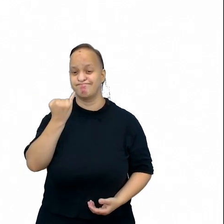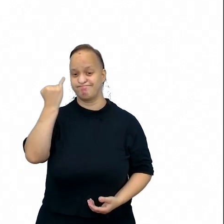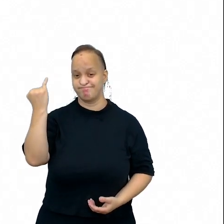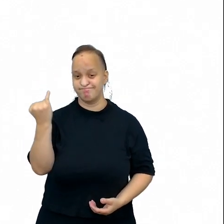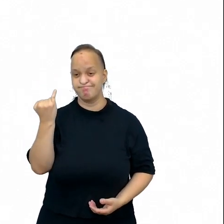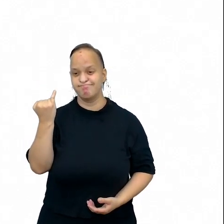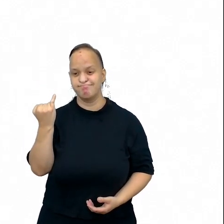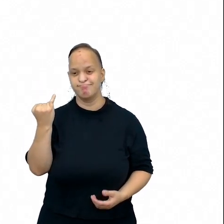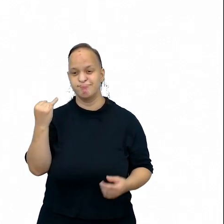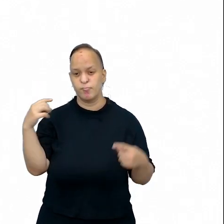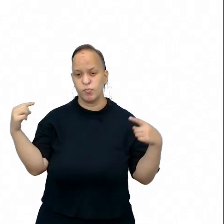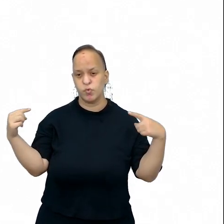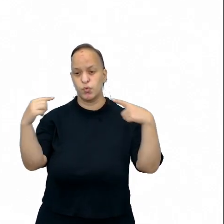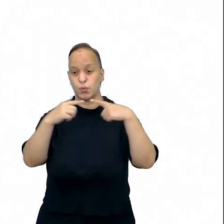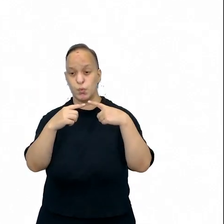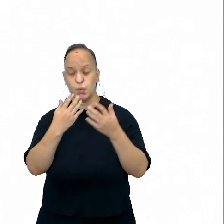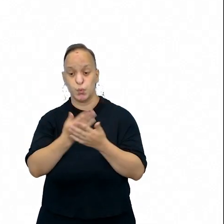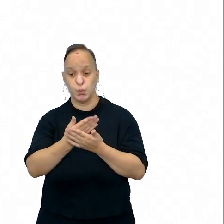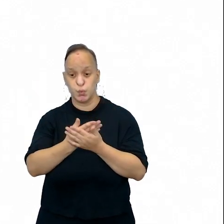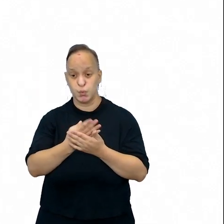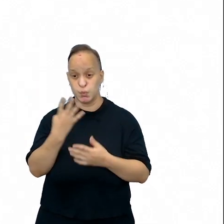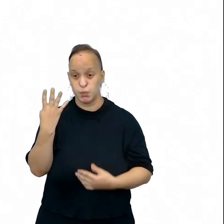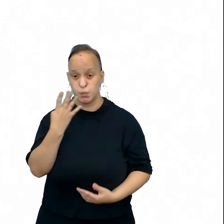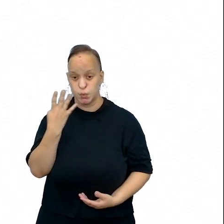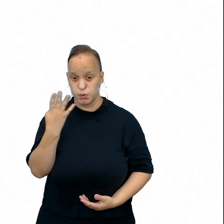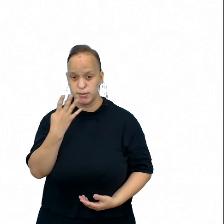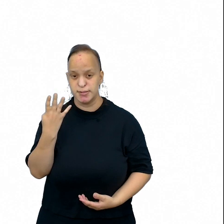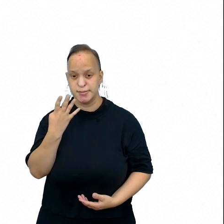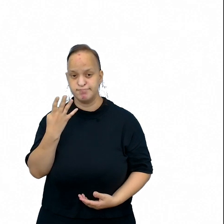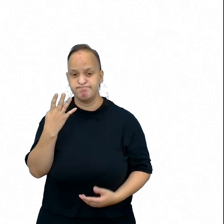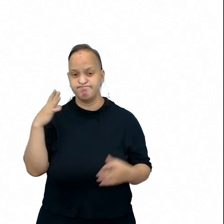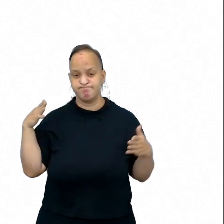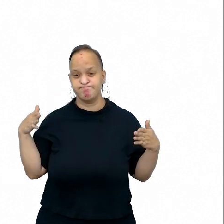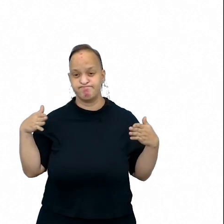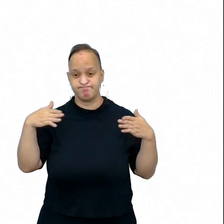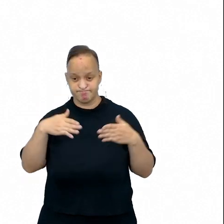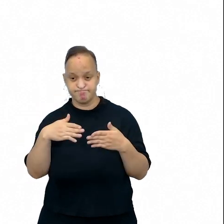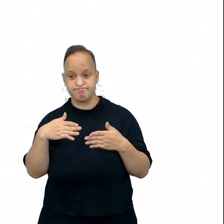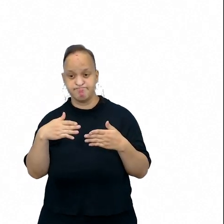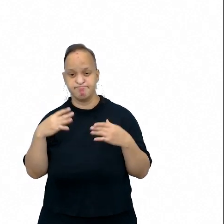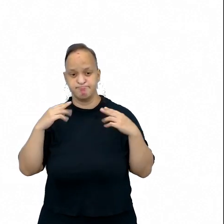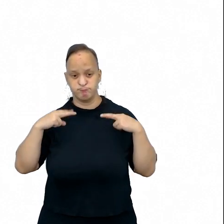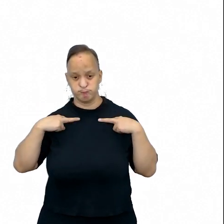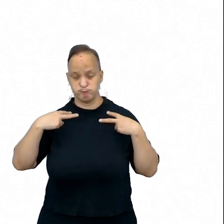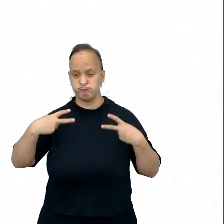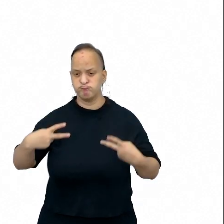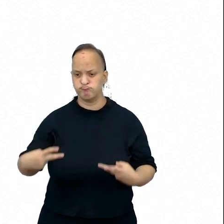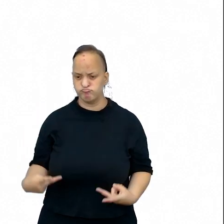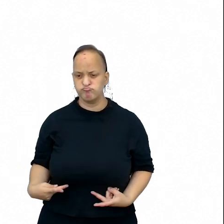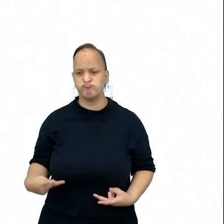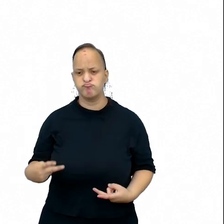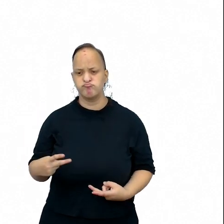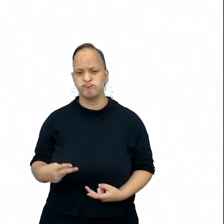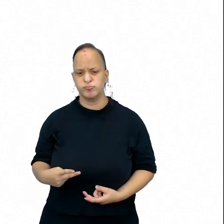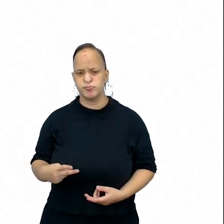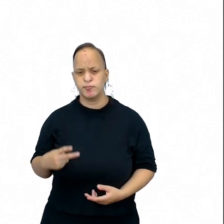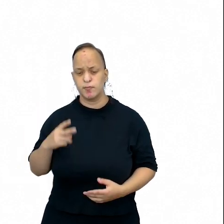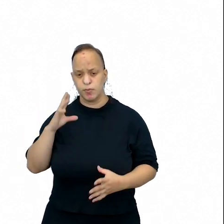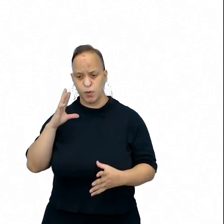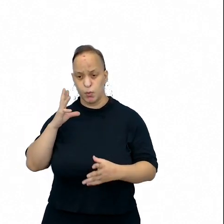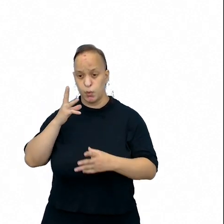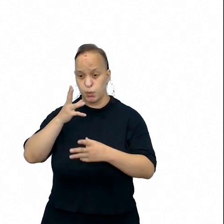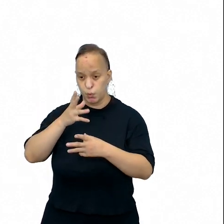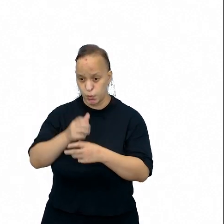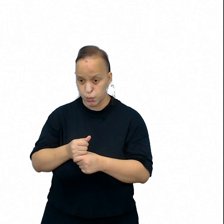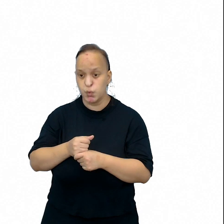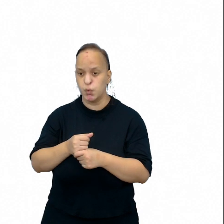aula 4 permite tratar questões da oralidade. E aí, antes, nós vamos rever essa habilidade e os objetivos da aula 4, nós